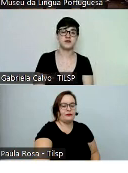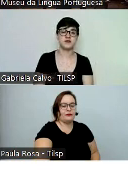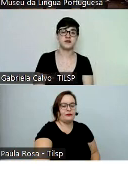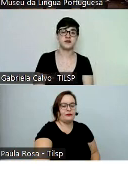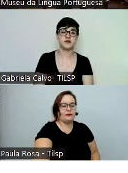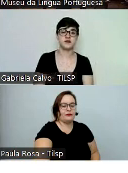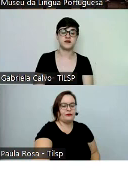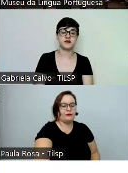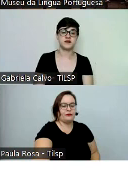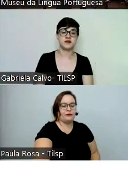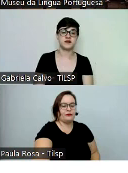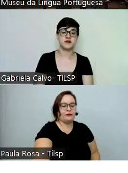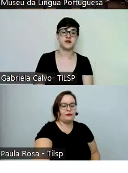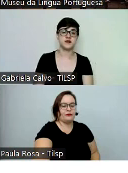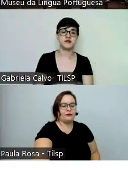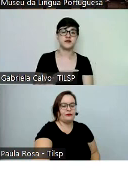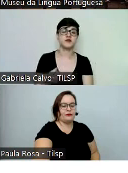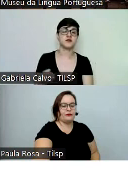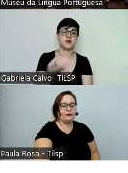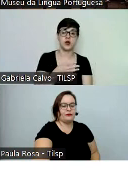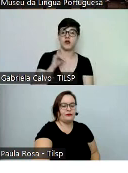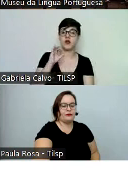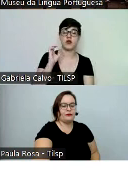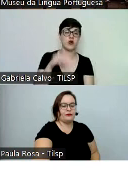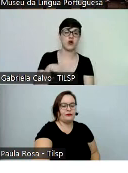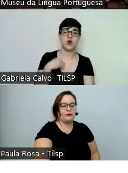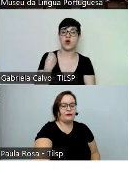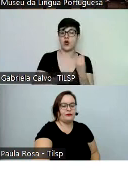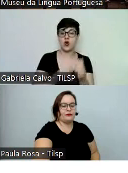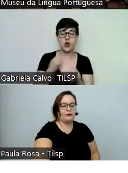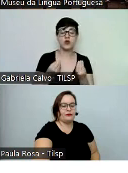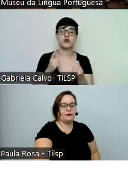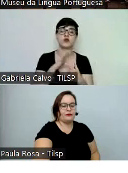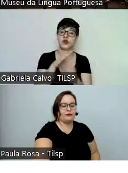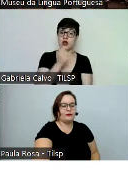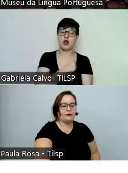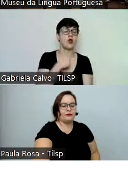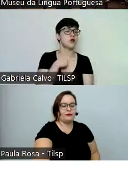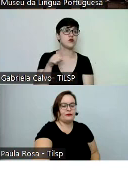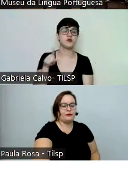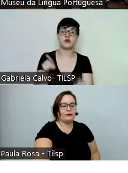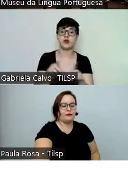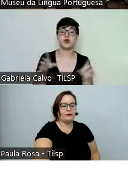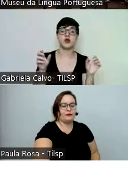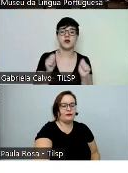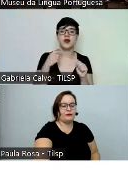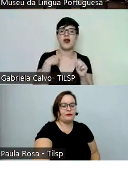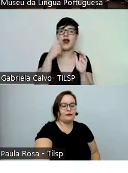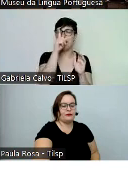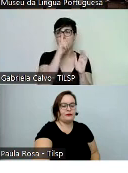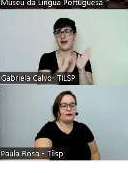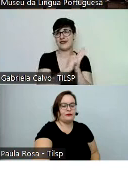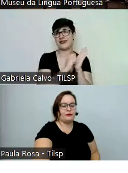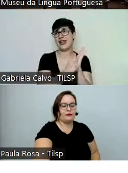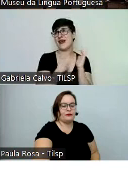a nova definição da ICOM e o Museu da Língua Museu canadense de língua Eu também adoro grifar as coisas de amarelo também grifei